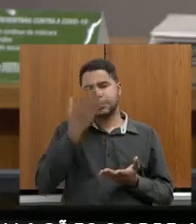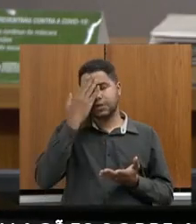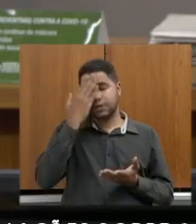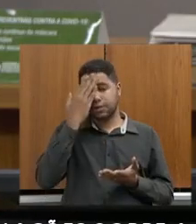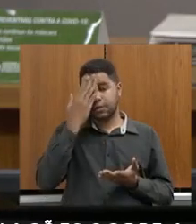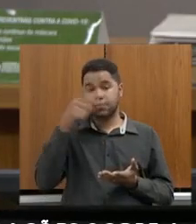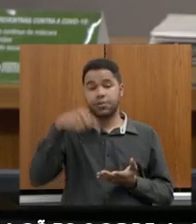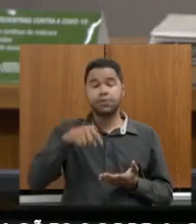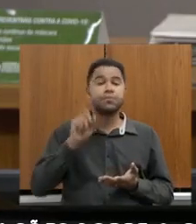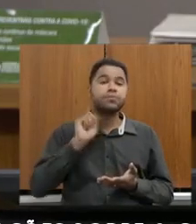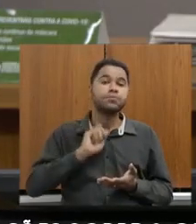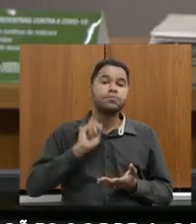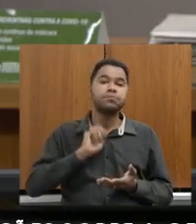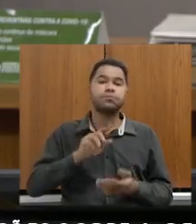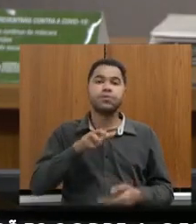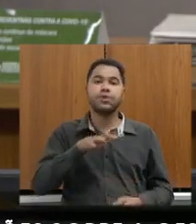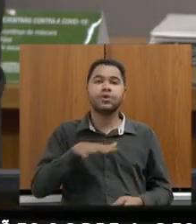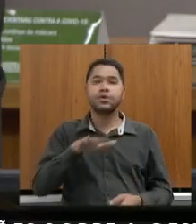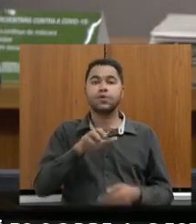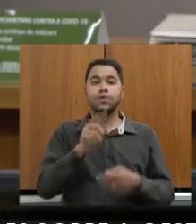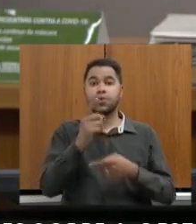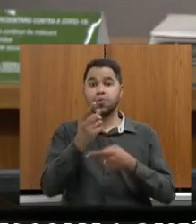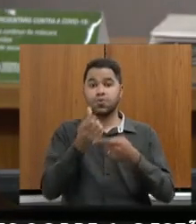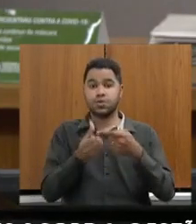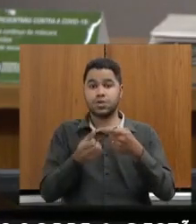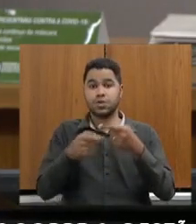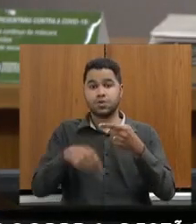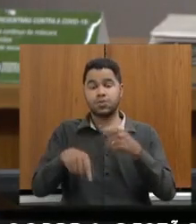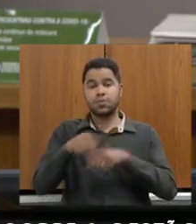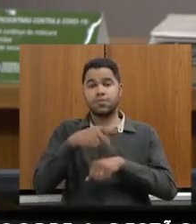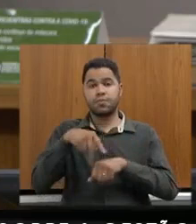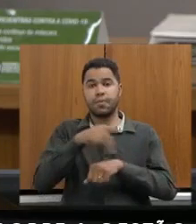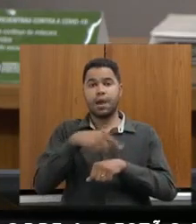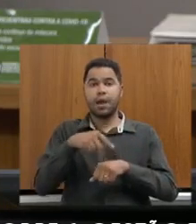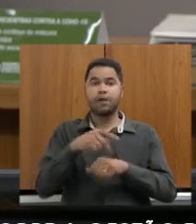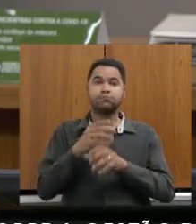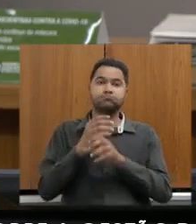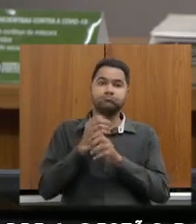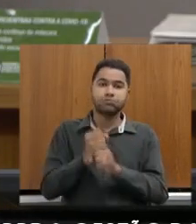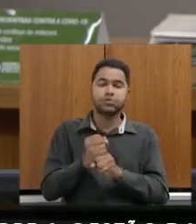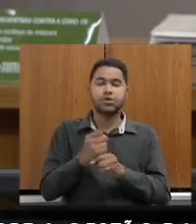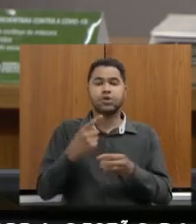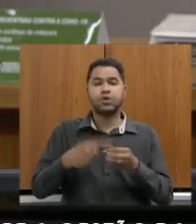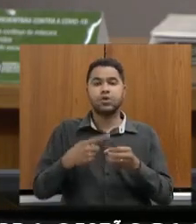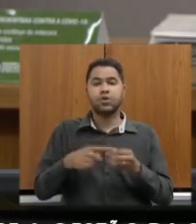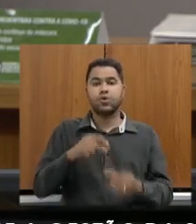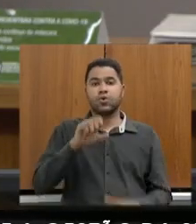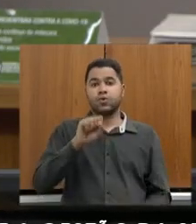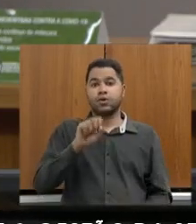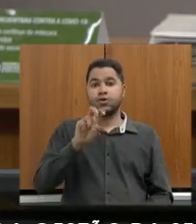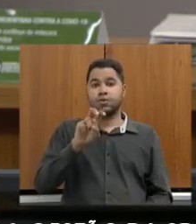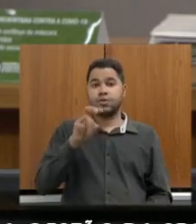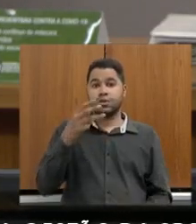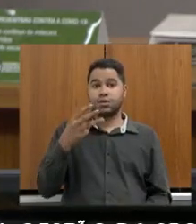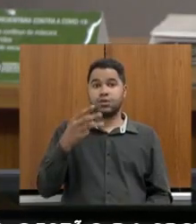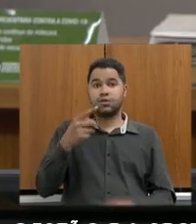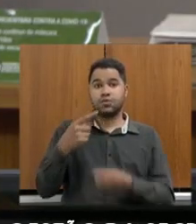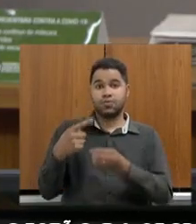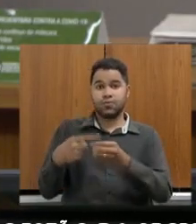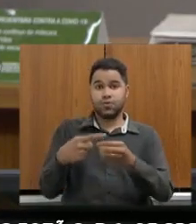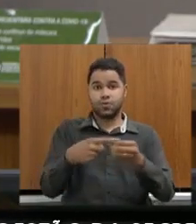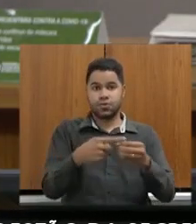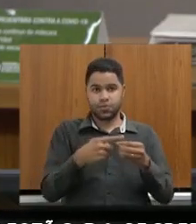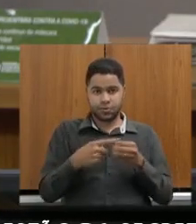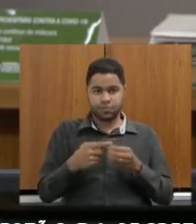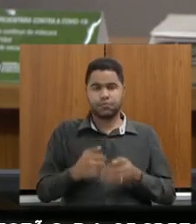Minas Gerais é um sexto do nosso país em termos de municípios nós temos 853 municípios